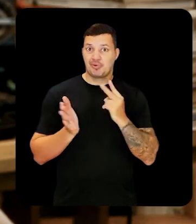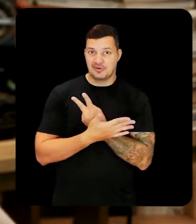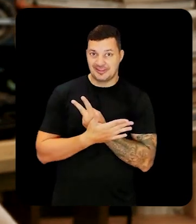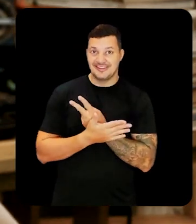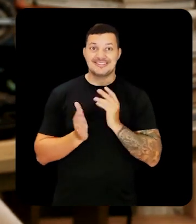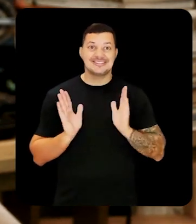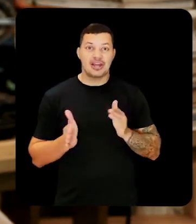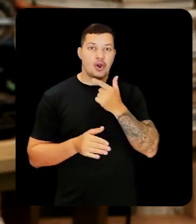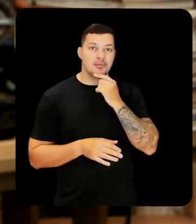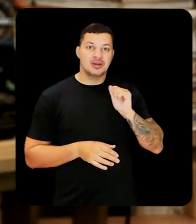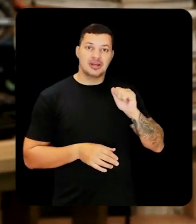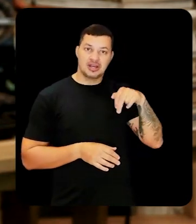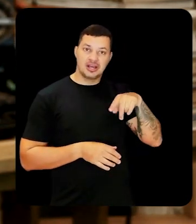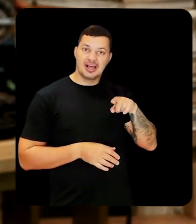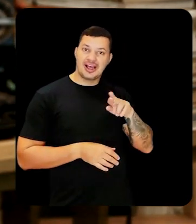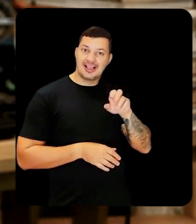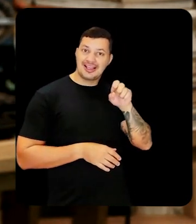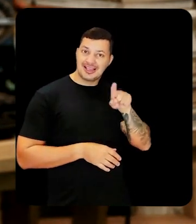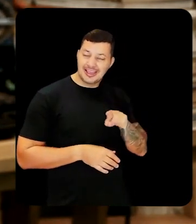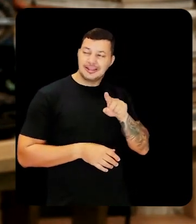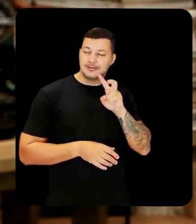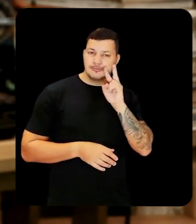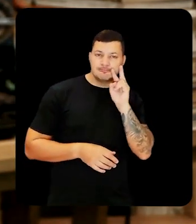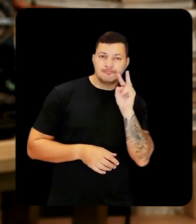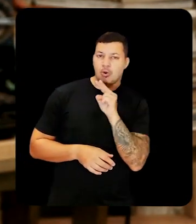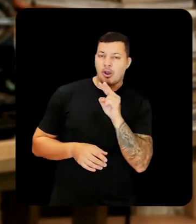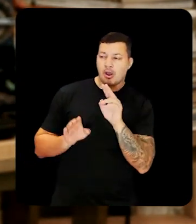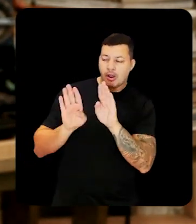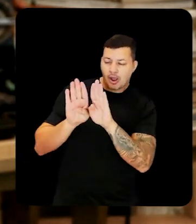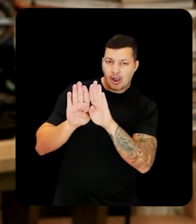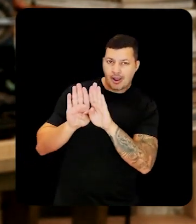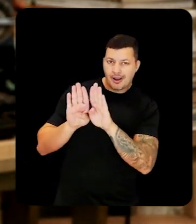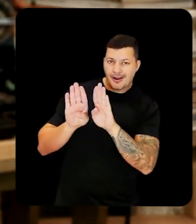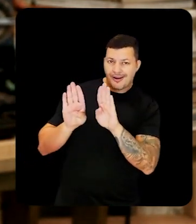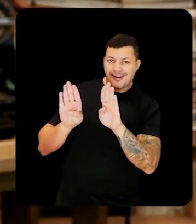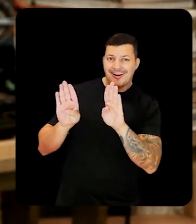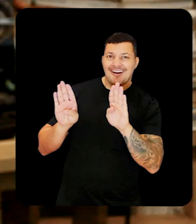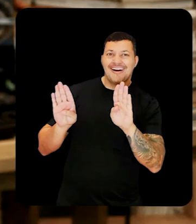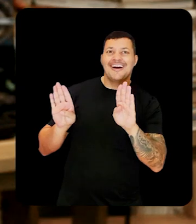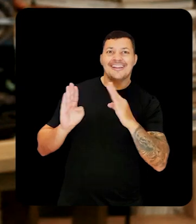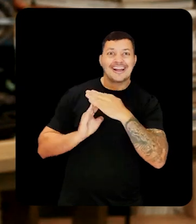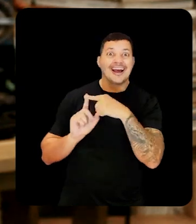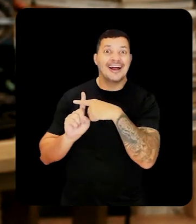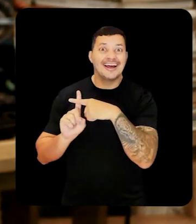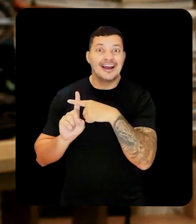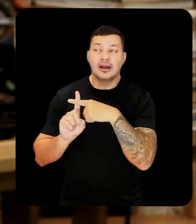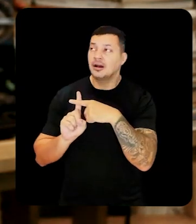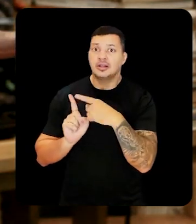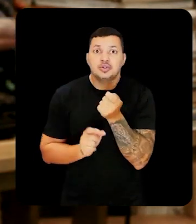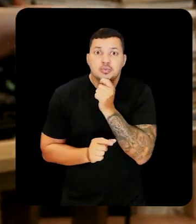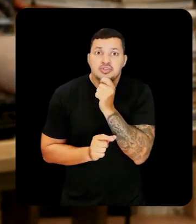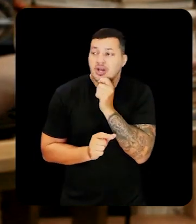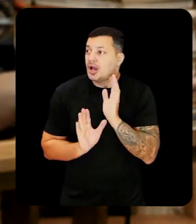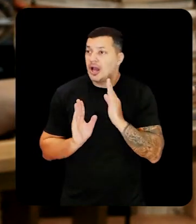curso, que era com o André Poubel. E aí, eu olhei pela porta daquela